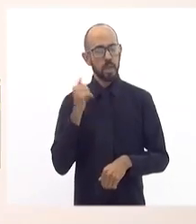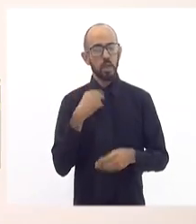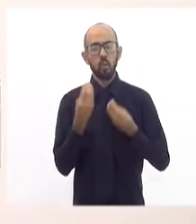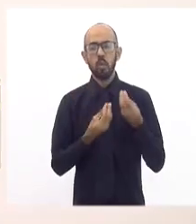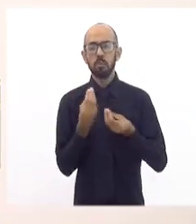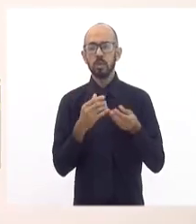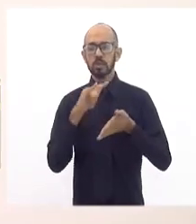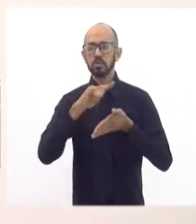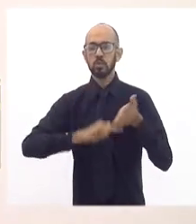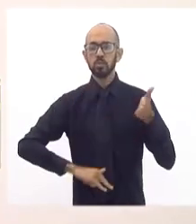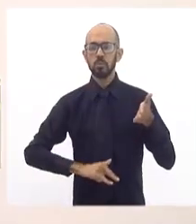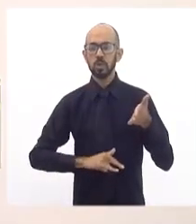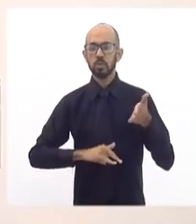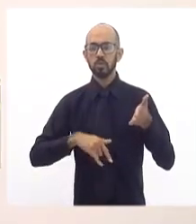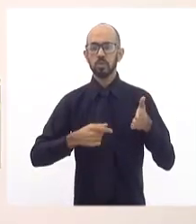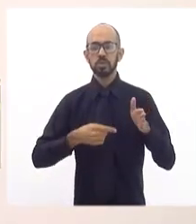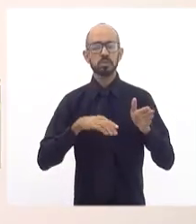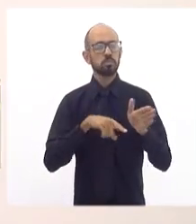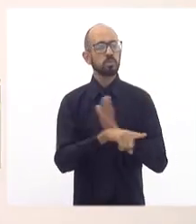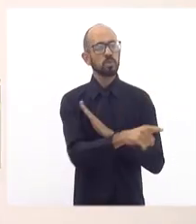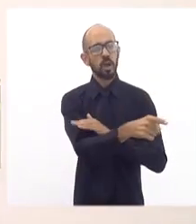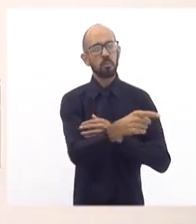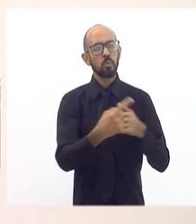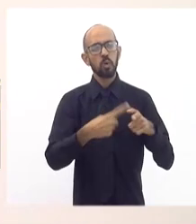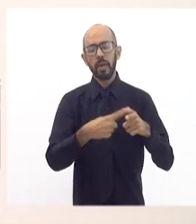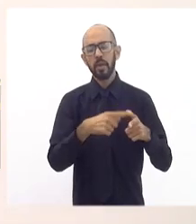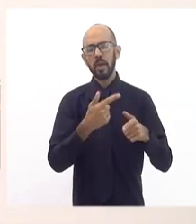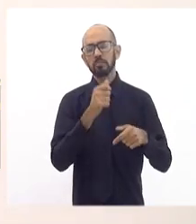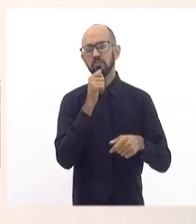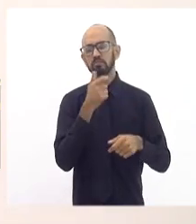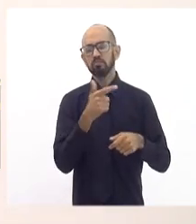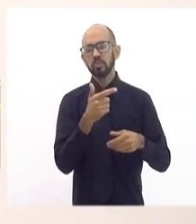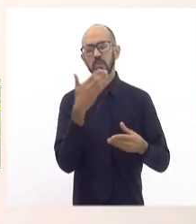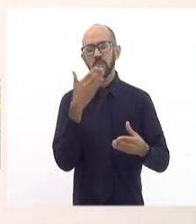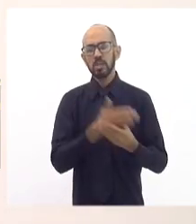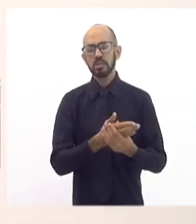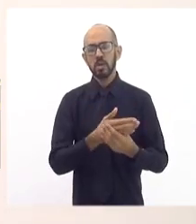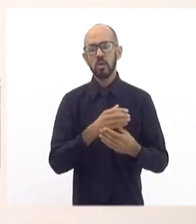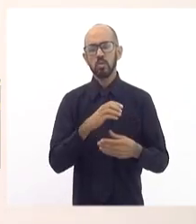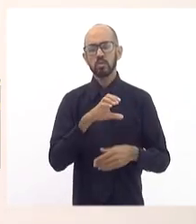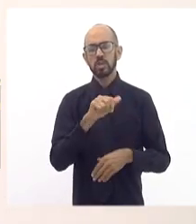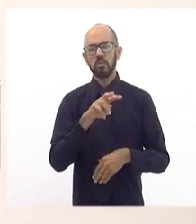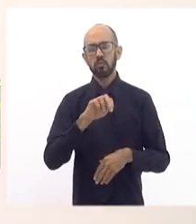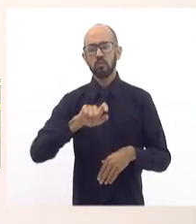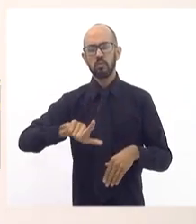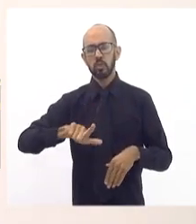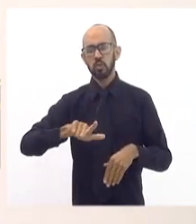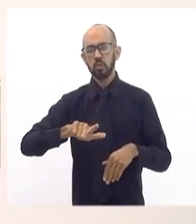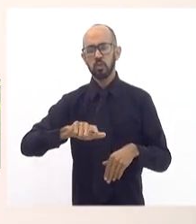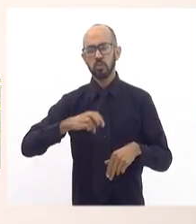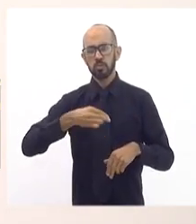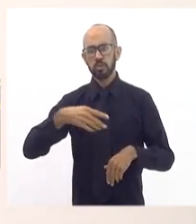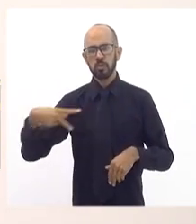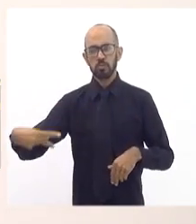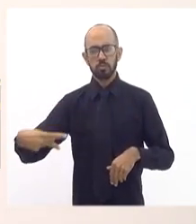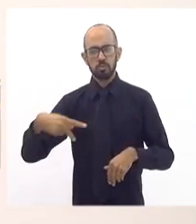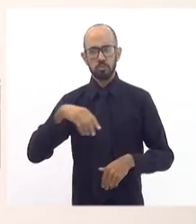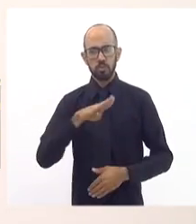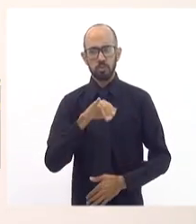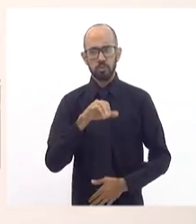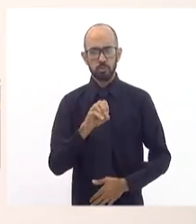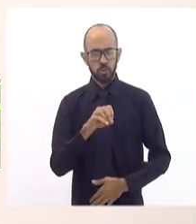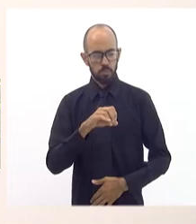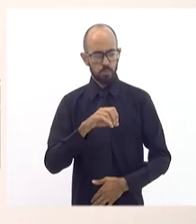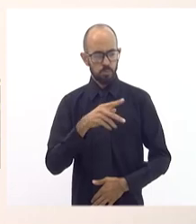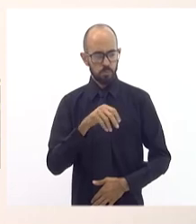que ainda não temos ainda uma ação civil do Ministério Público em relação a girafa sob o parque Tá